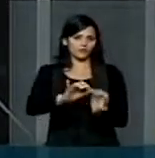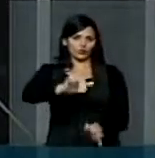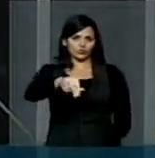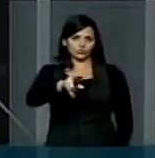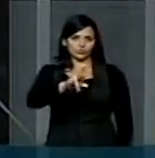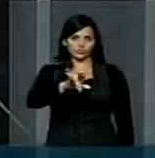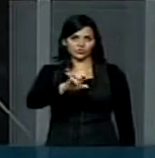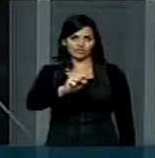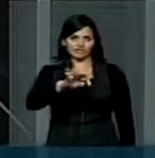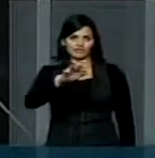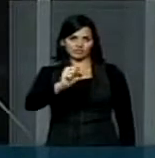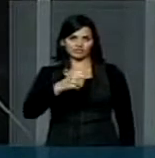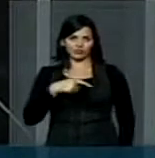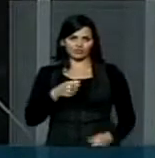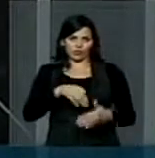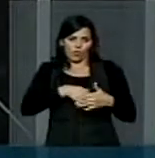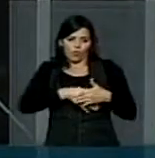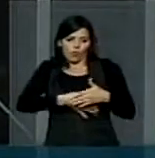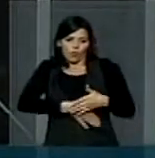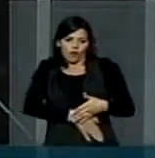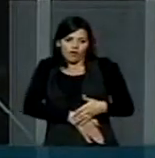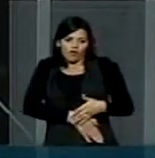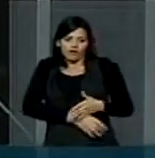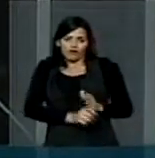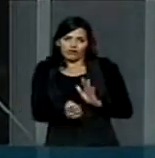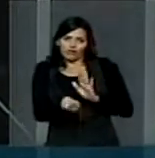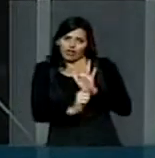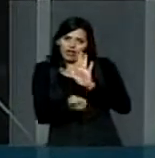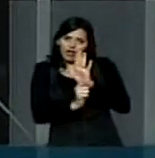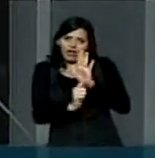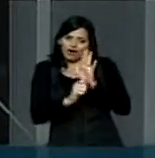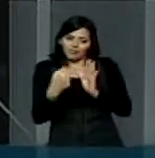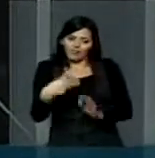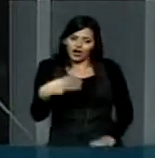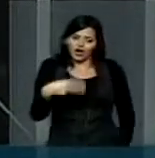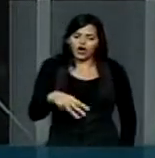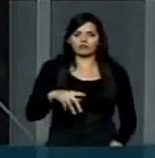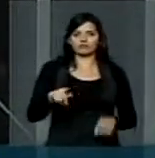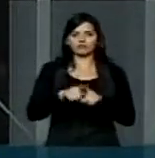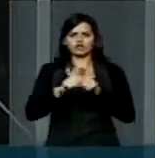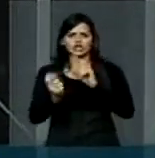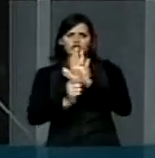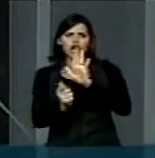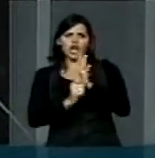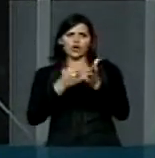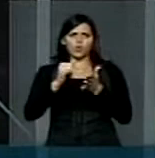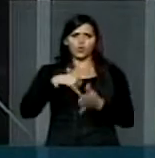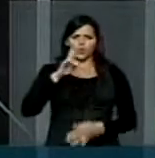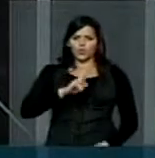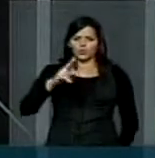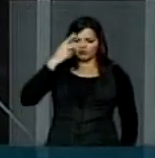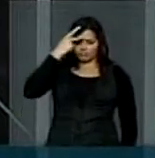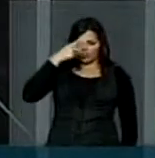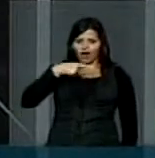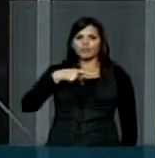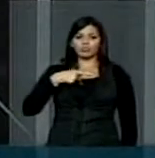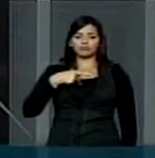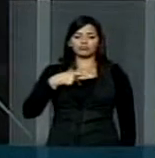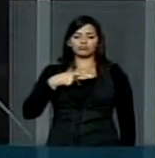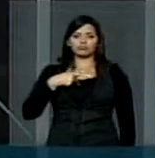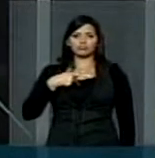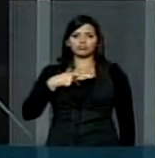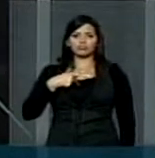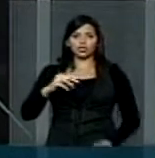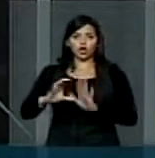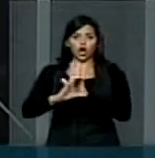portar drogas, portar maconha, portar drogas para uso